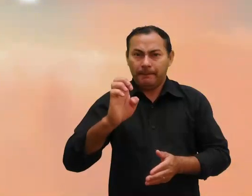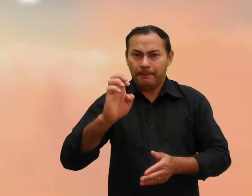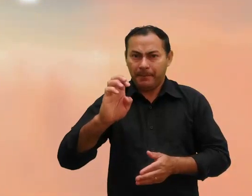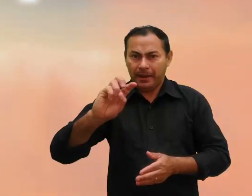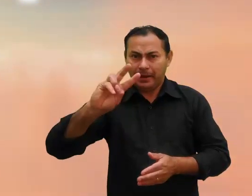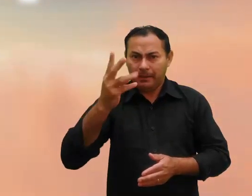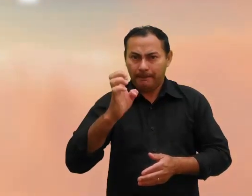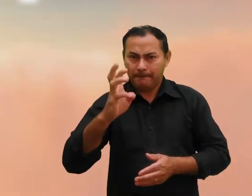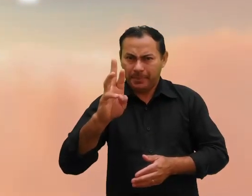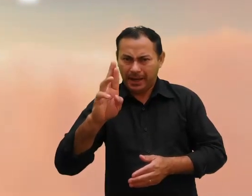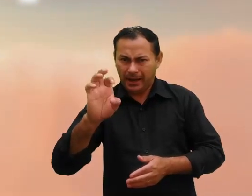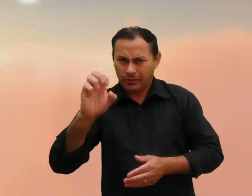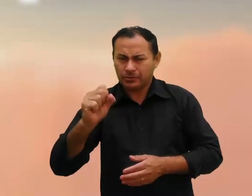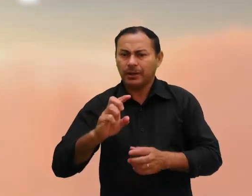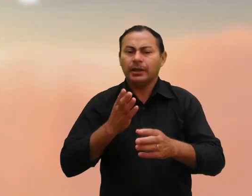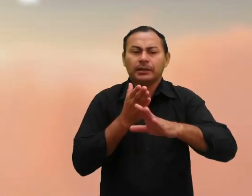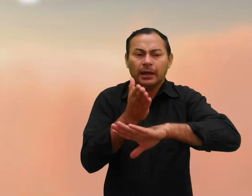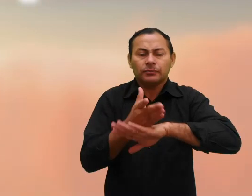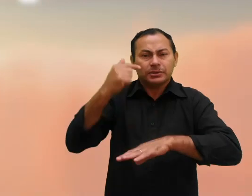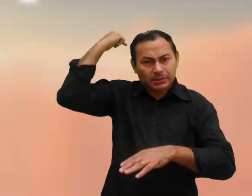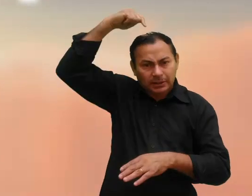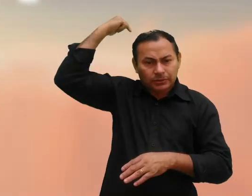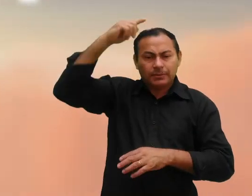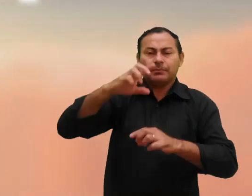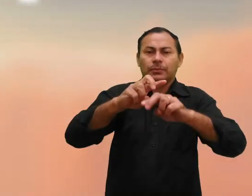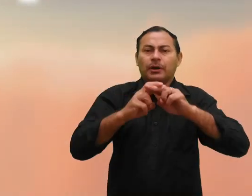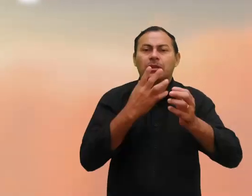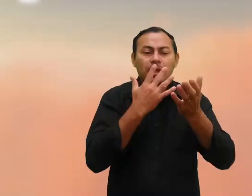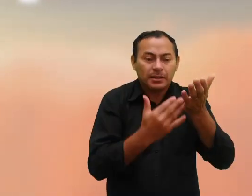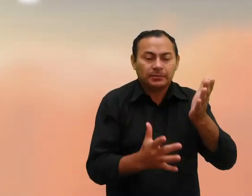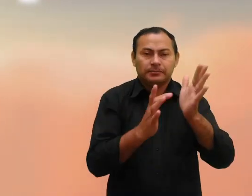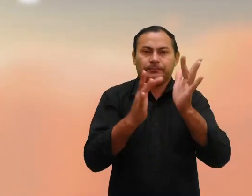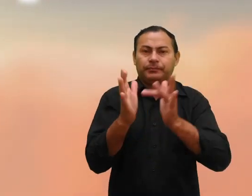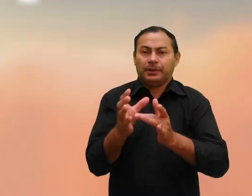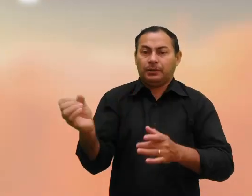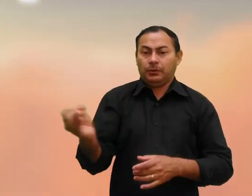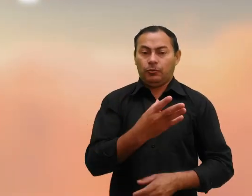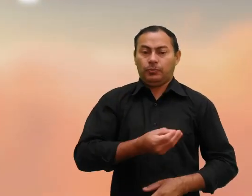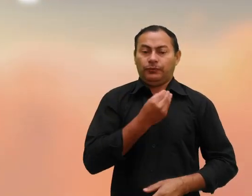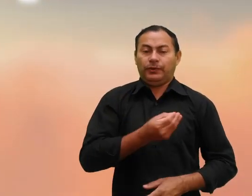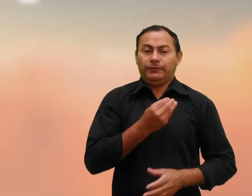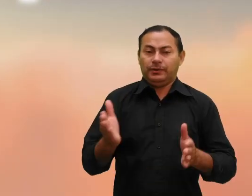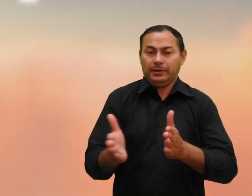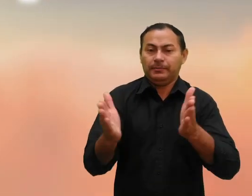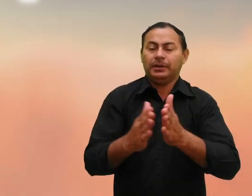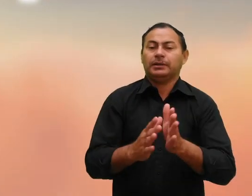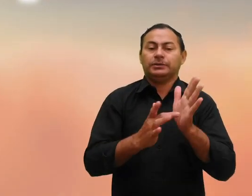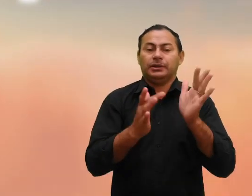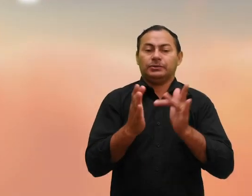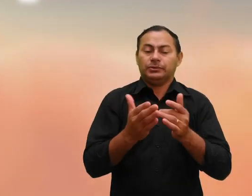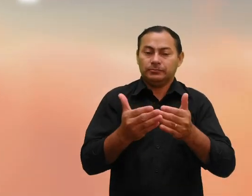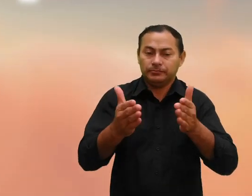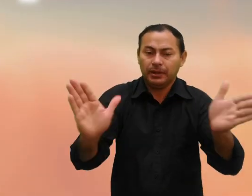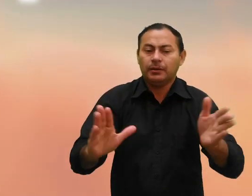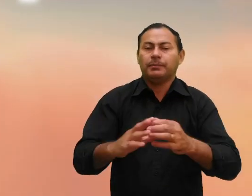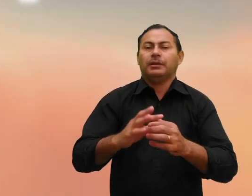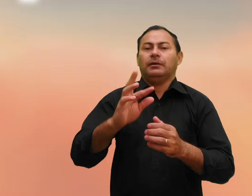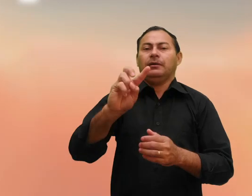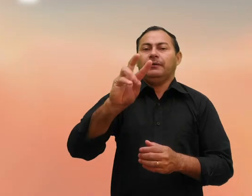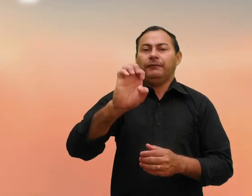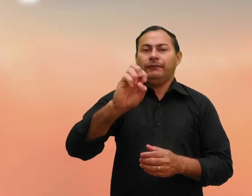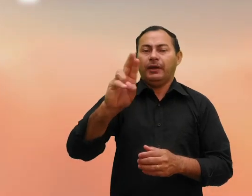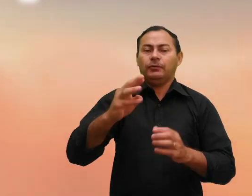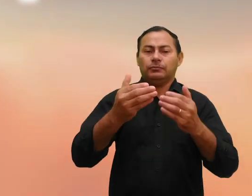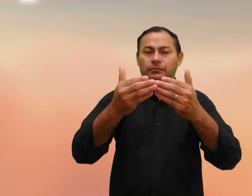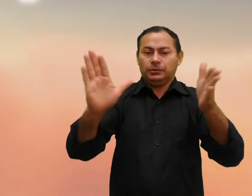temos plena confiança para entrar no Santo dos Santos pelo sangue de Jesus, por um novo e vivo caminho que ele nos abriu por meio do